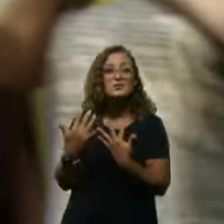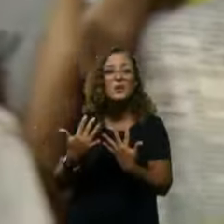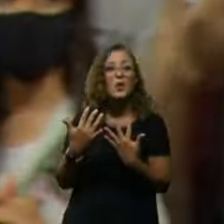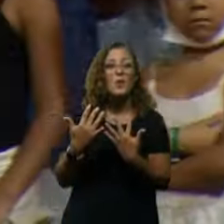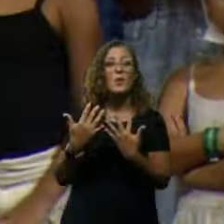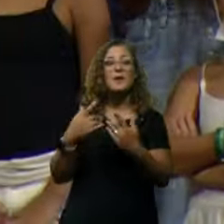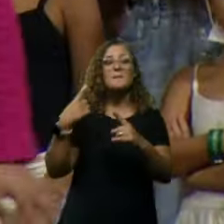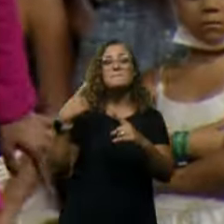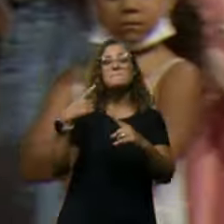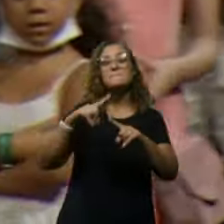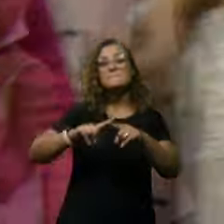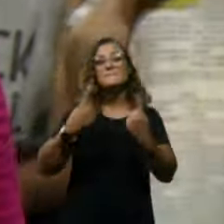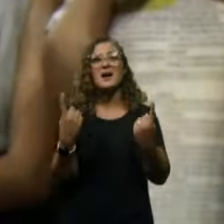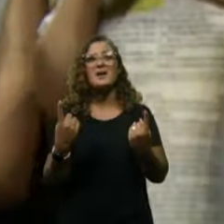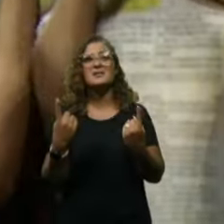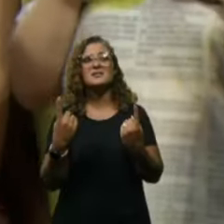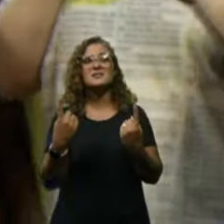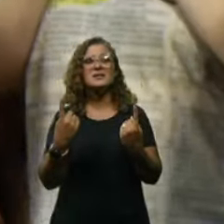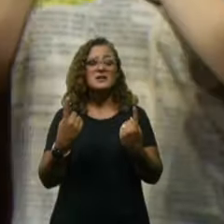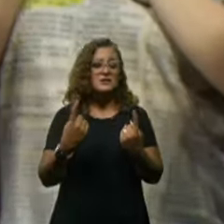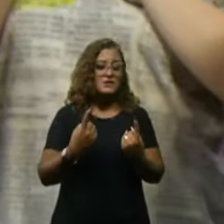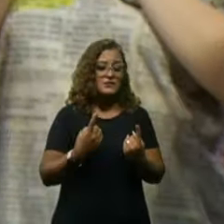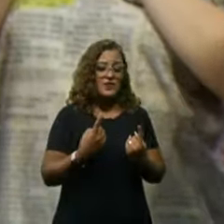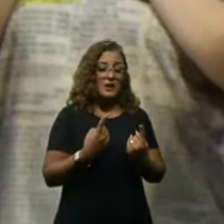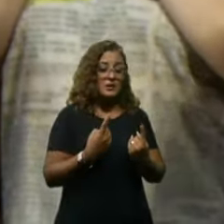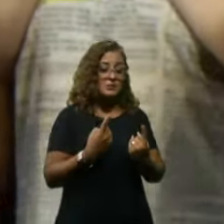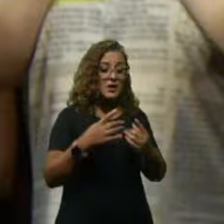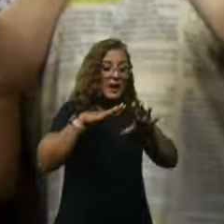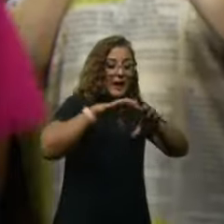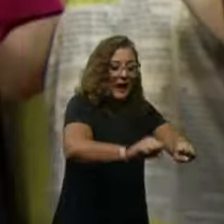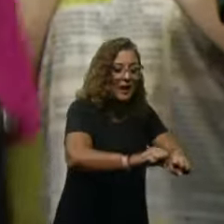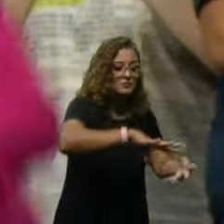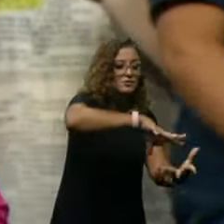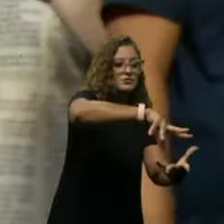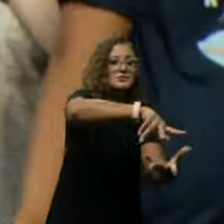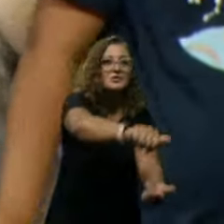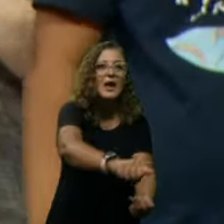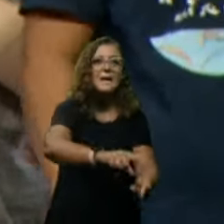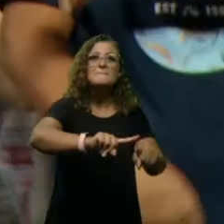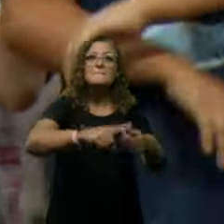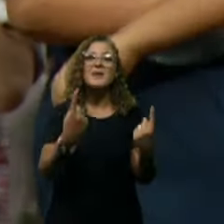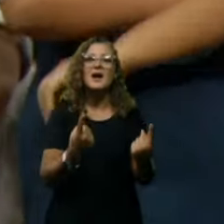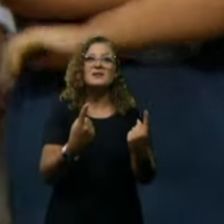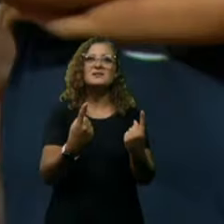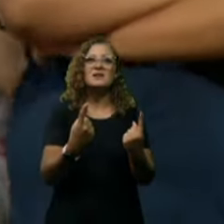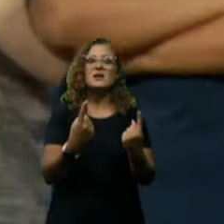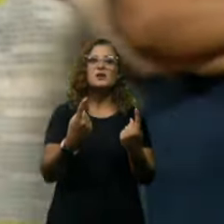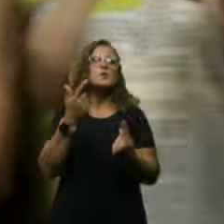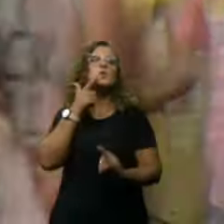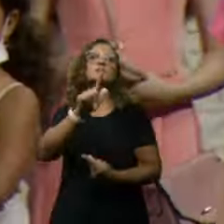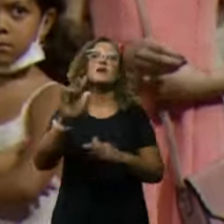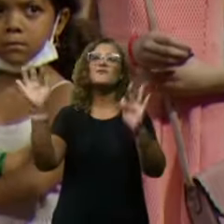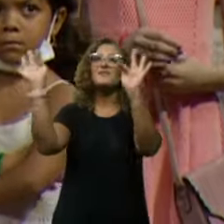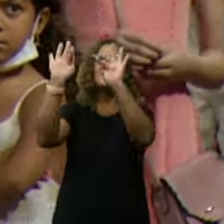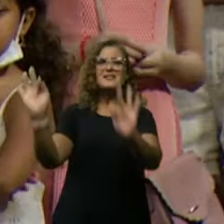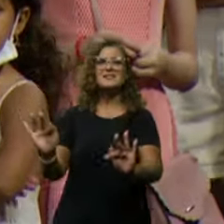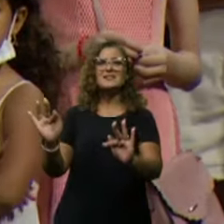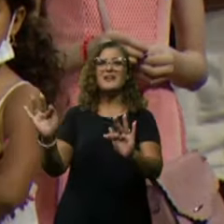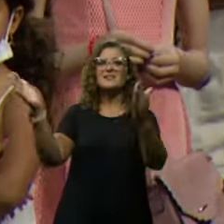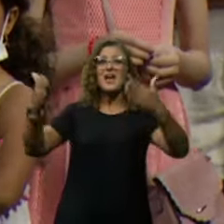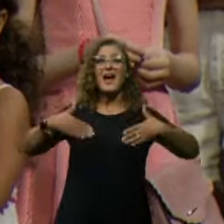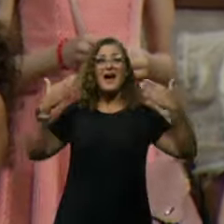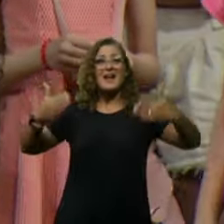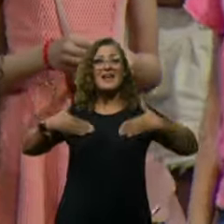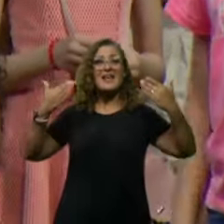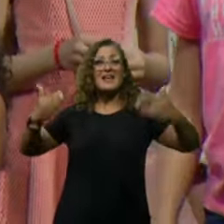apegamos ao que até vendo está sendo a seguir na verdade a melhor proposta precisar do que a terno mas não estamos mais ligados na